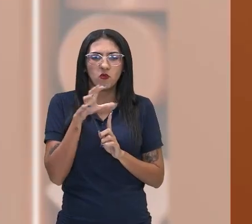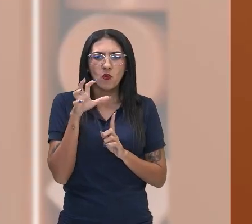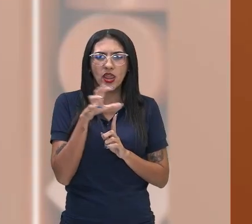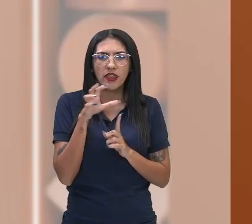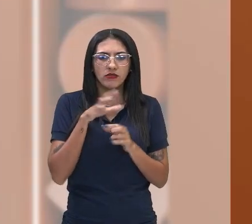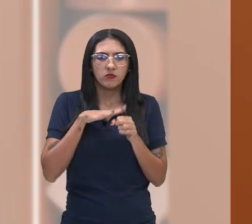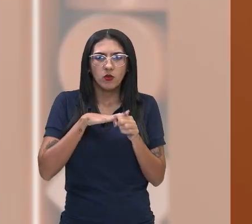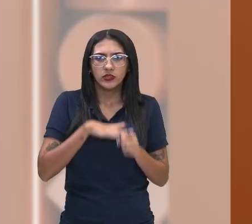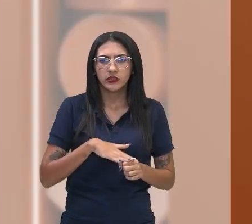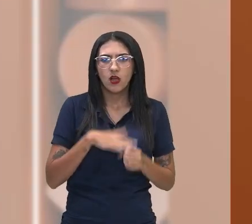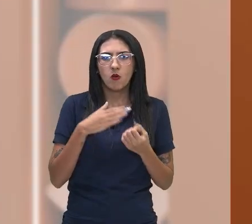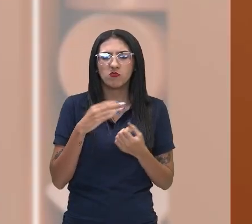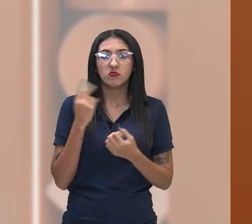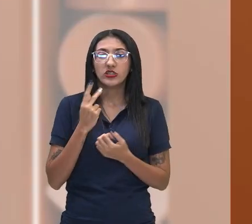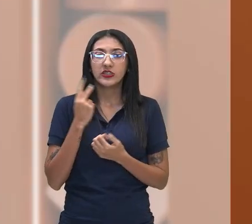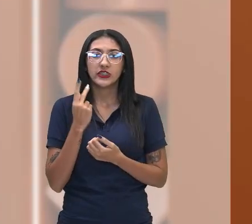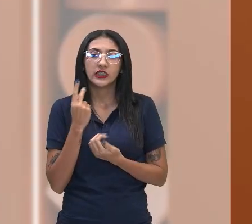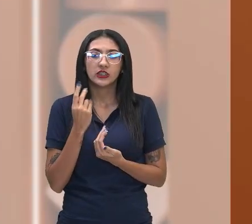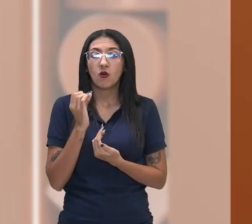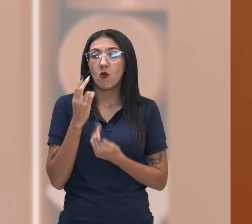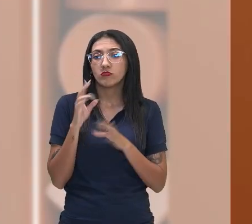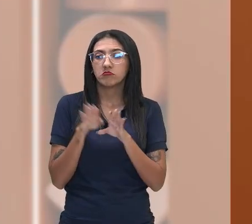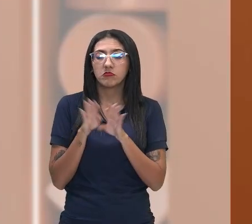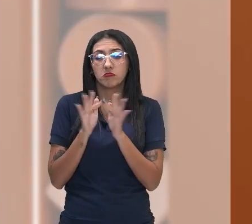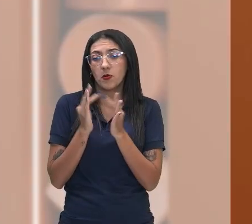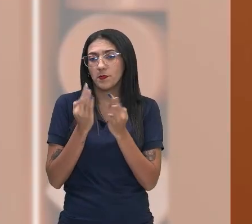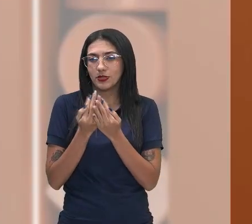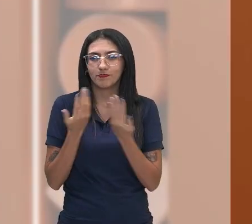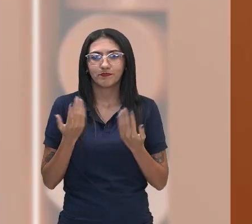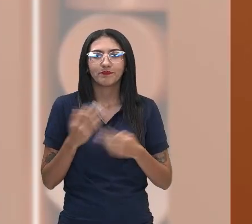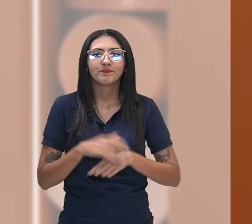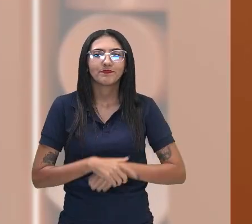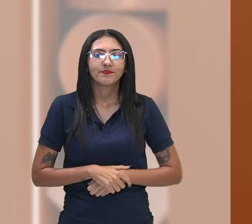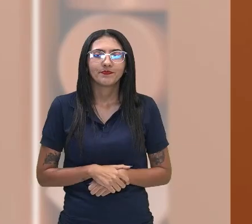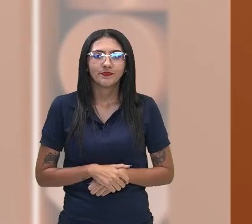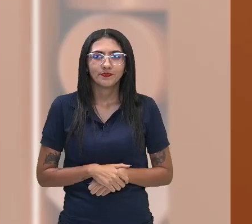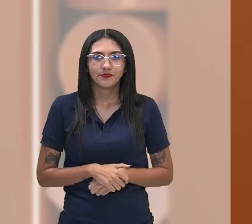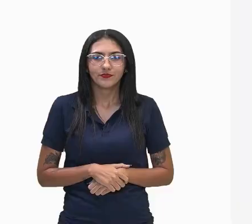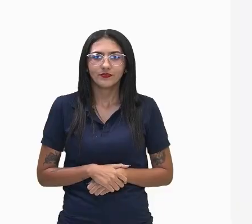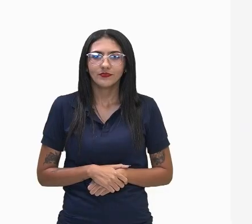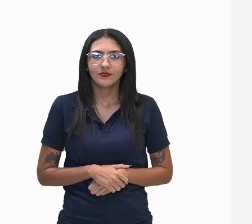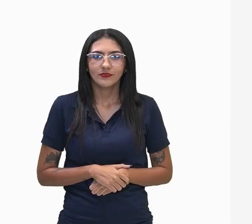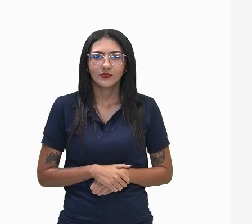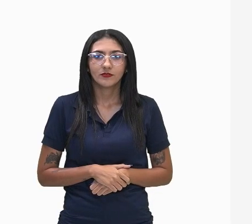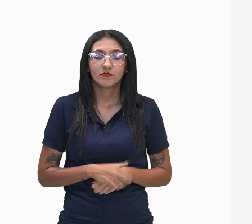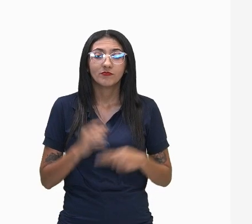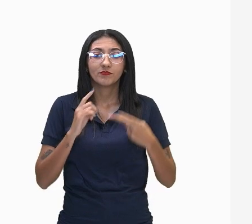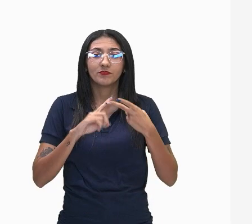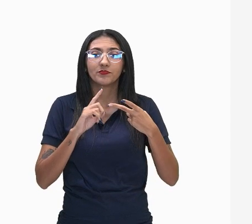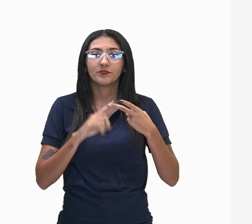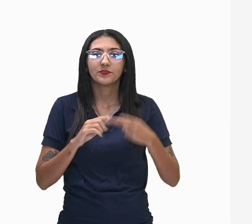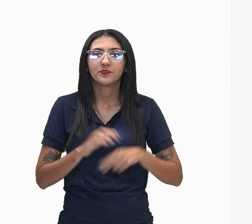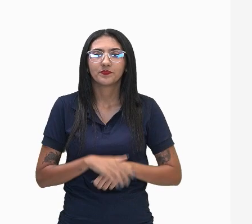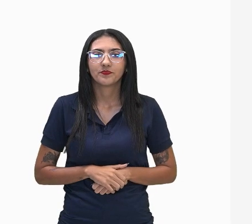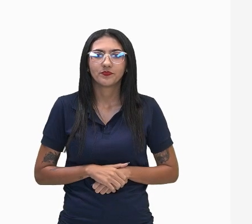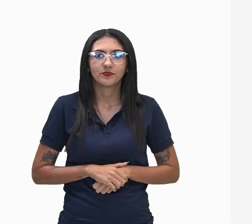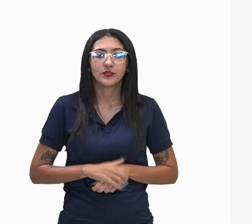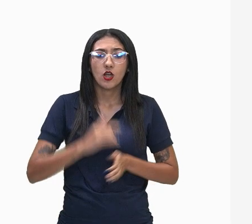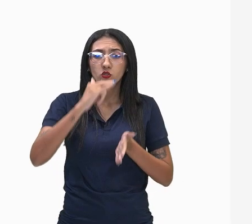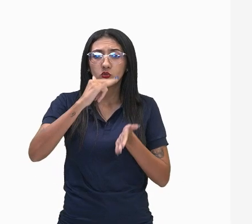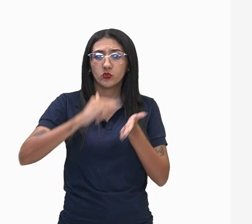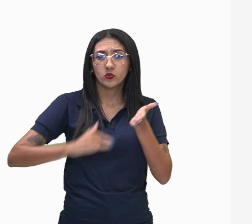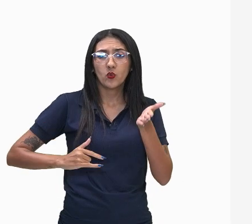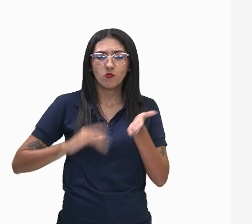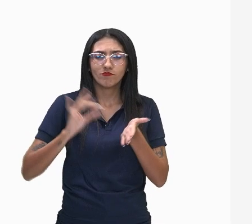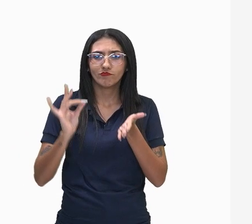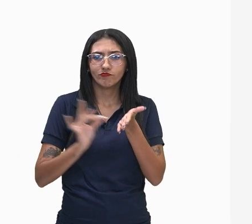ou até mesmo, né, pressões familiares. Enfim. Vamos ao próximo, que são os documentos